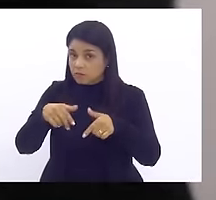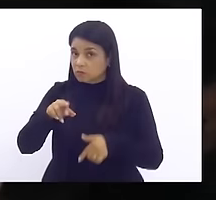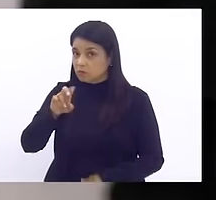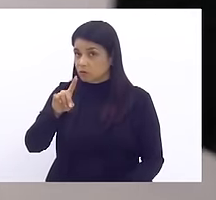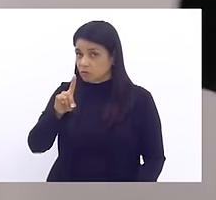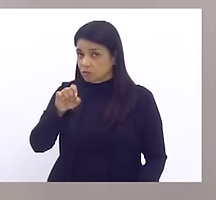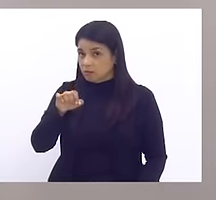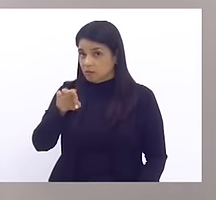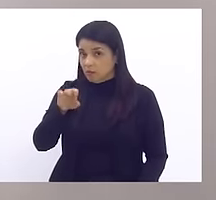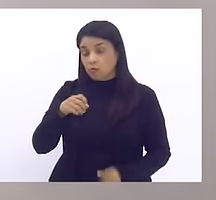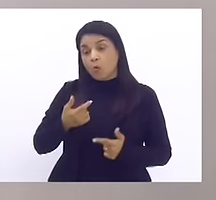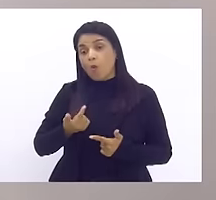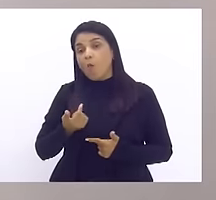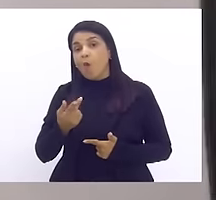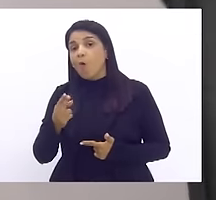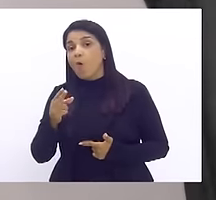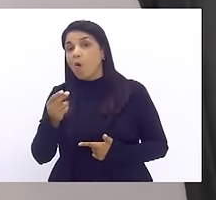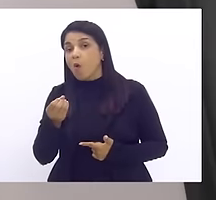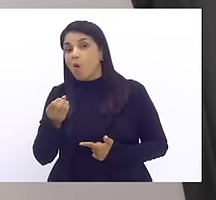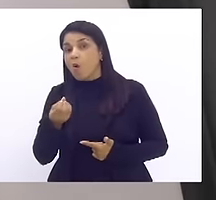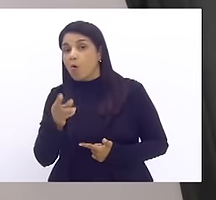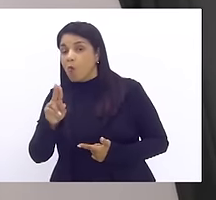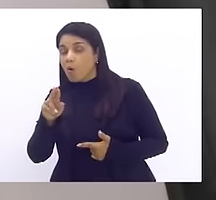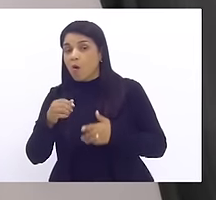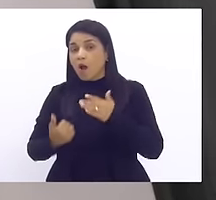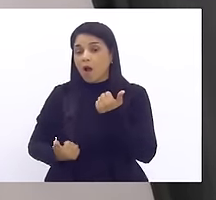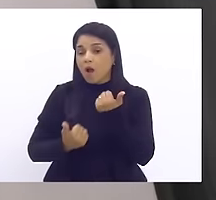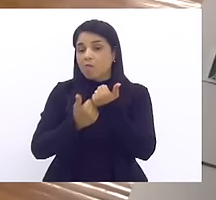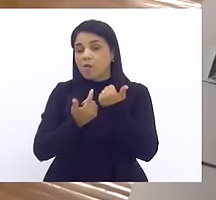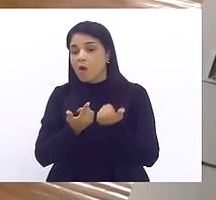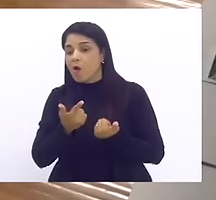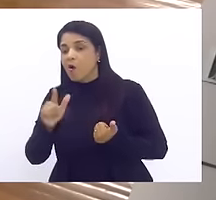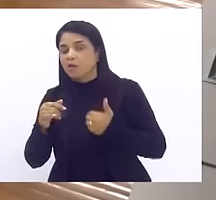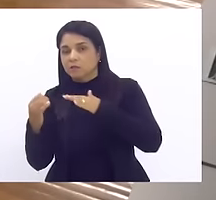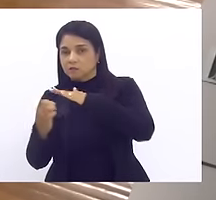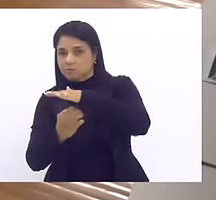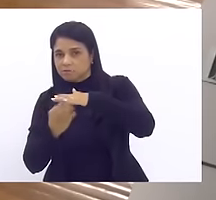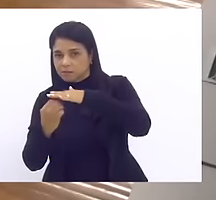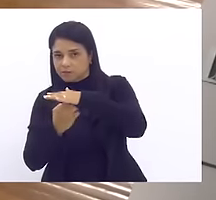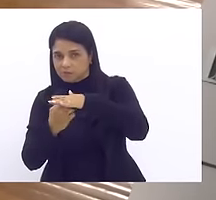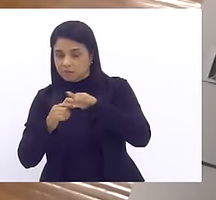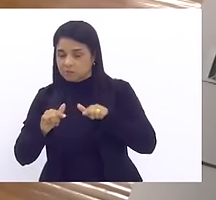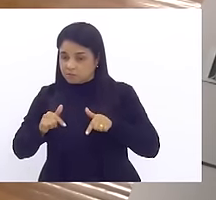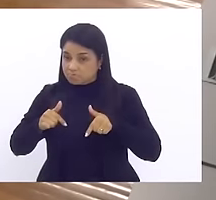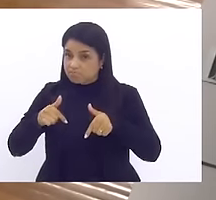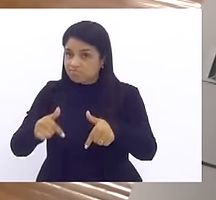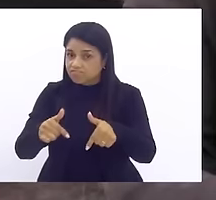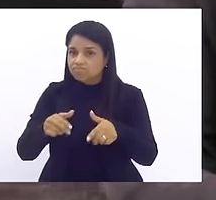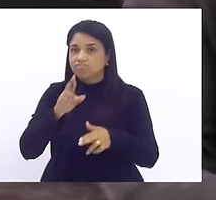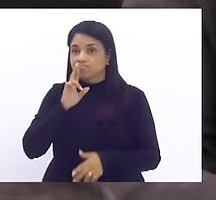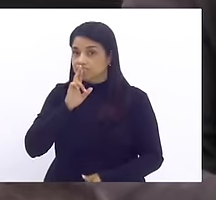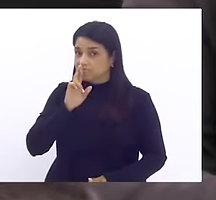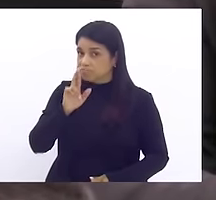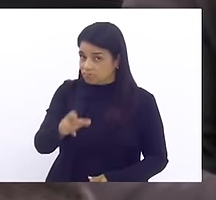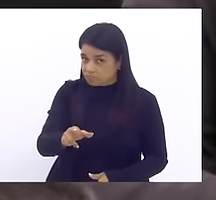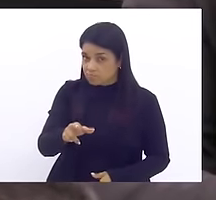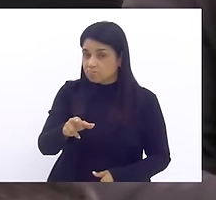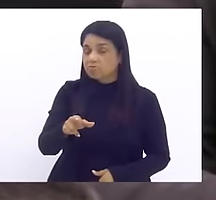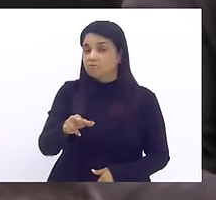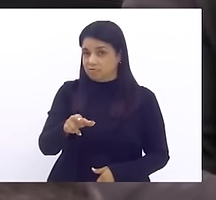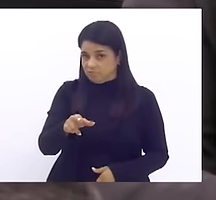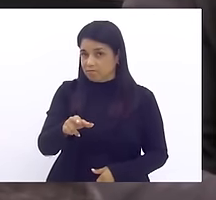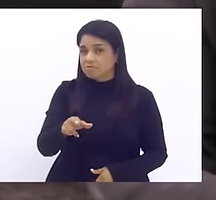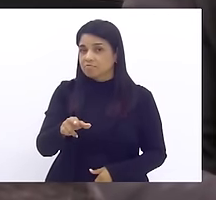comigo concordo E é isso que acontece dentro tem responde a muitas ações judiciais tá aqui o Dr Alessandro que